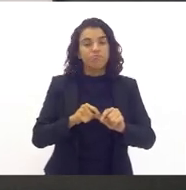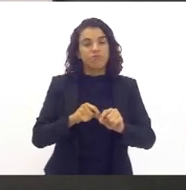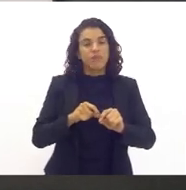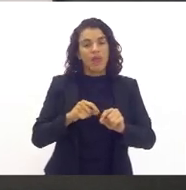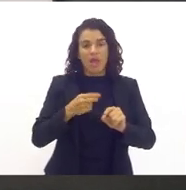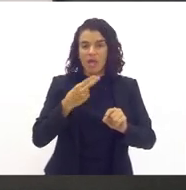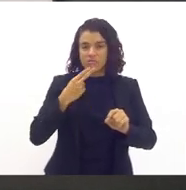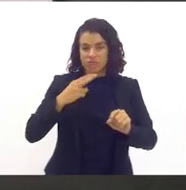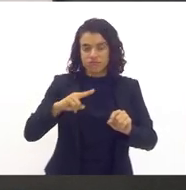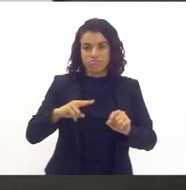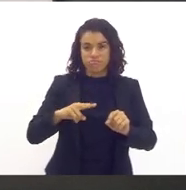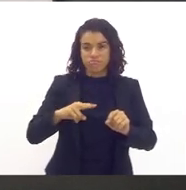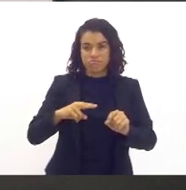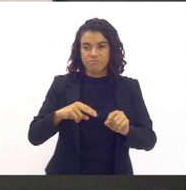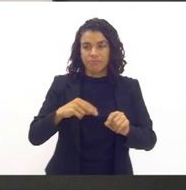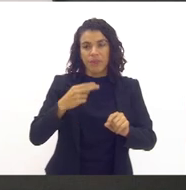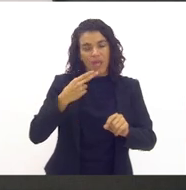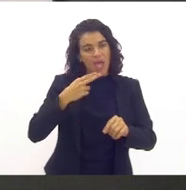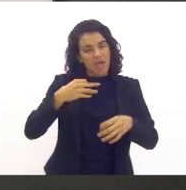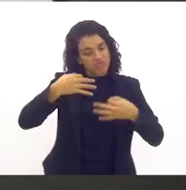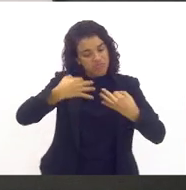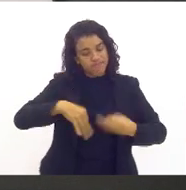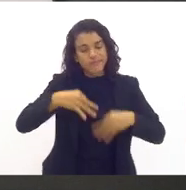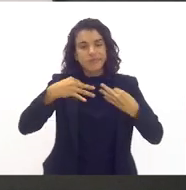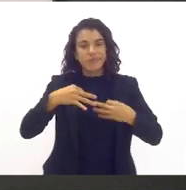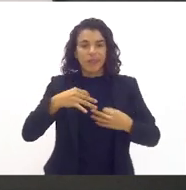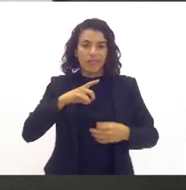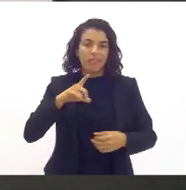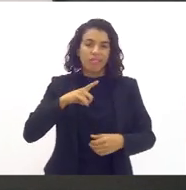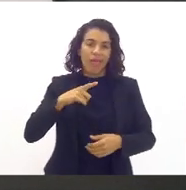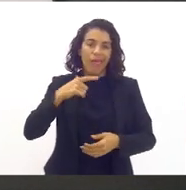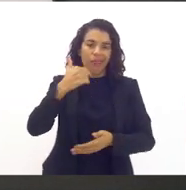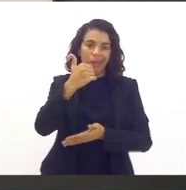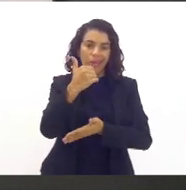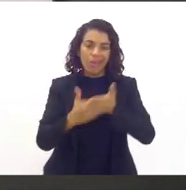assumir o déficit orçamentário.